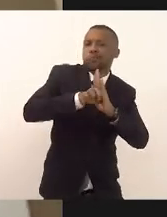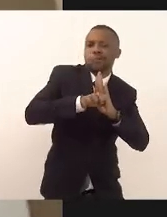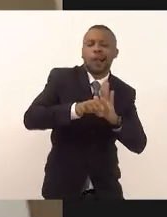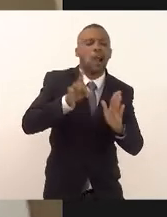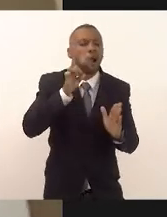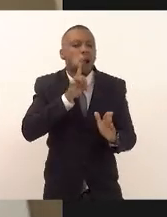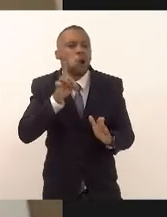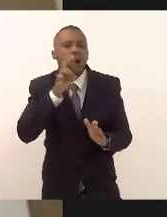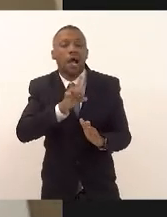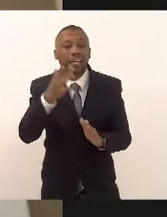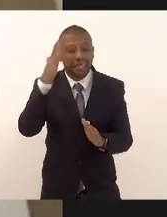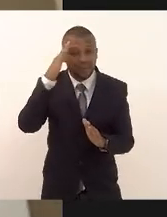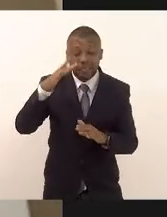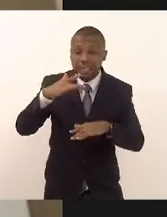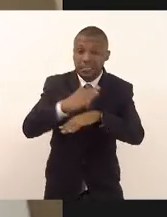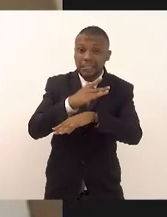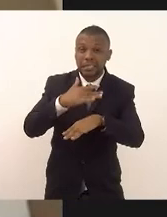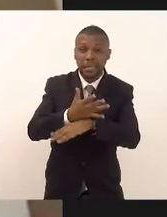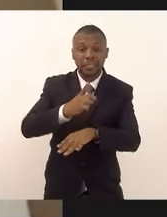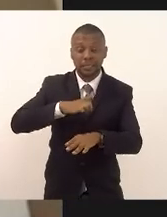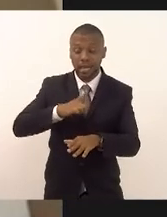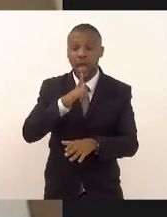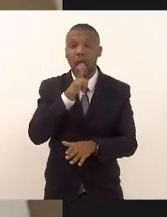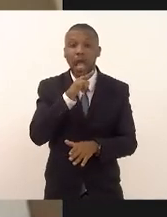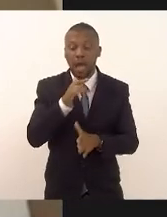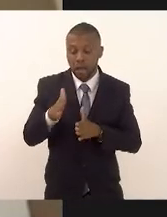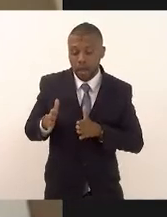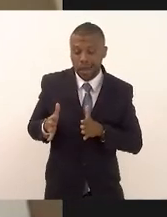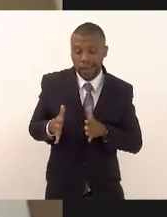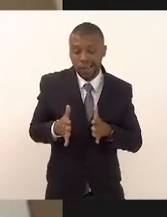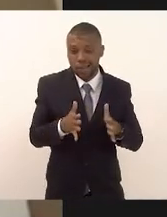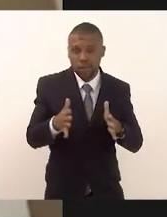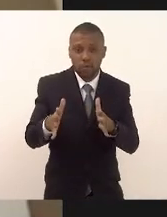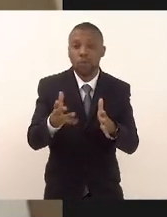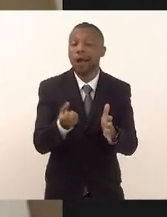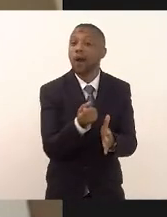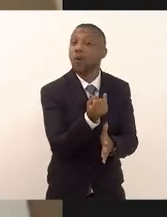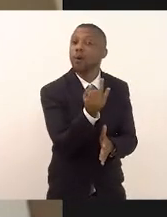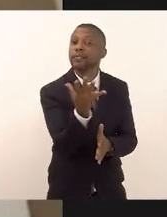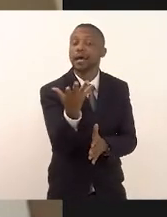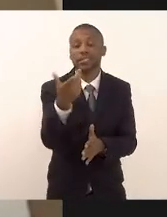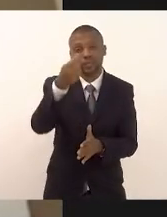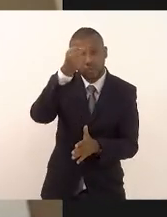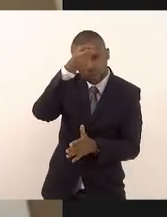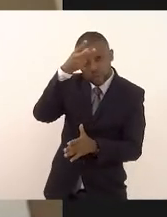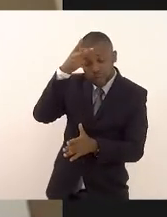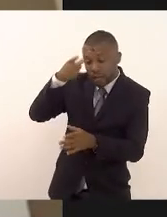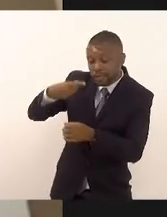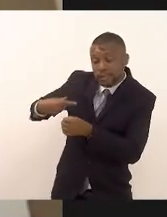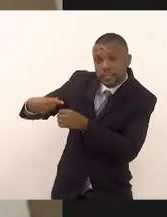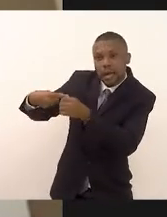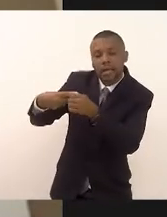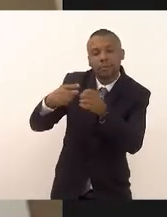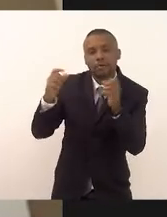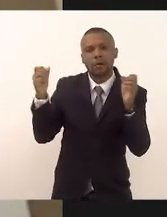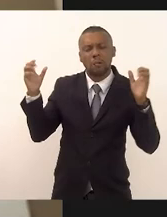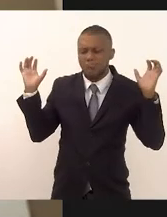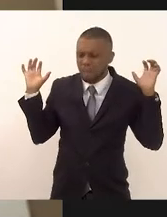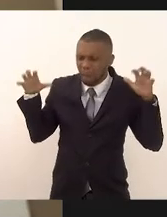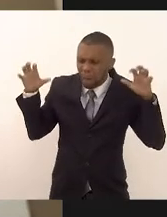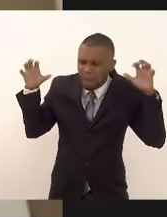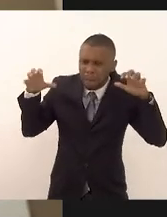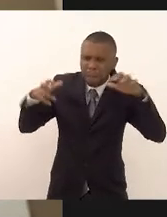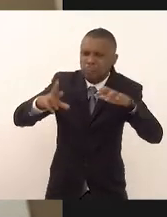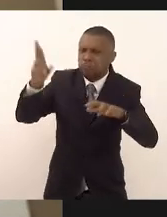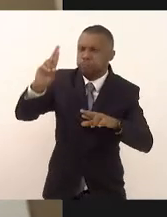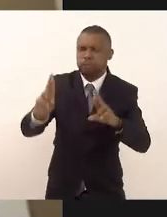cidades cortadas por rios e o número de cidades que foram afetadas aí com as fortes chuvas